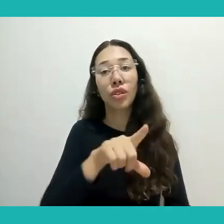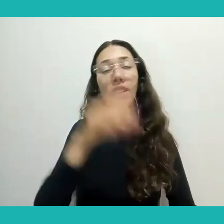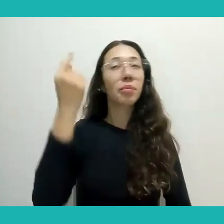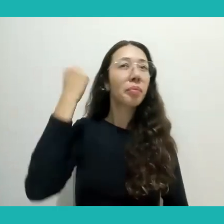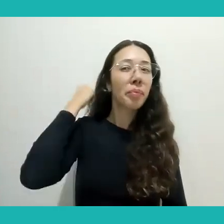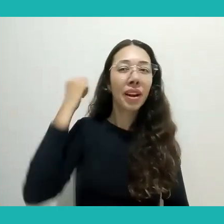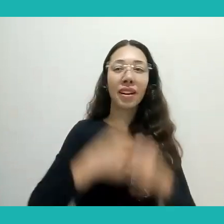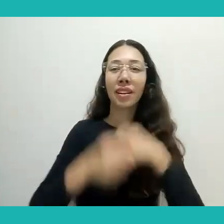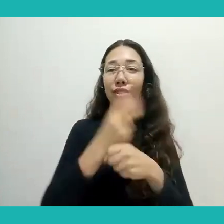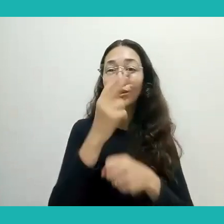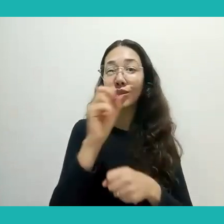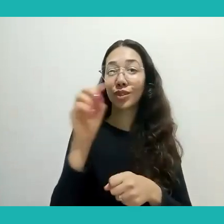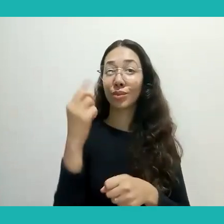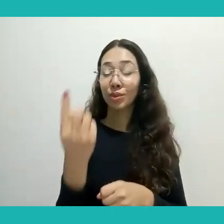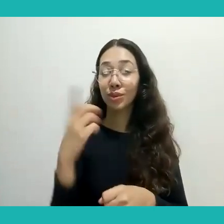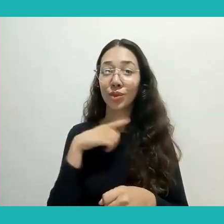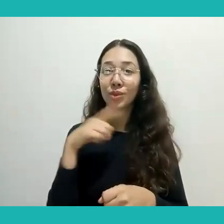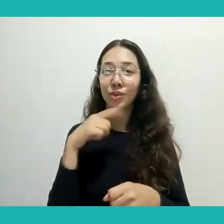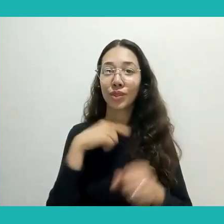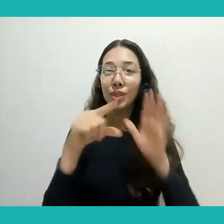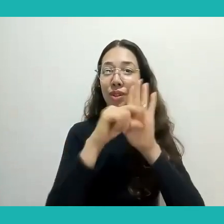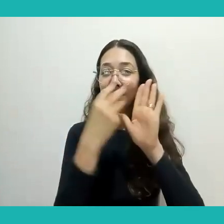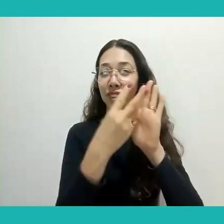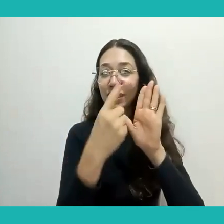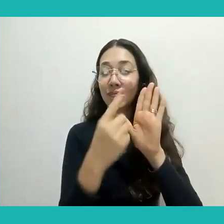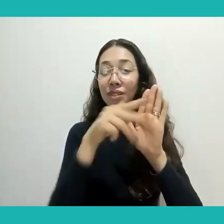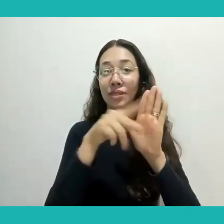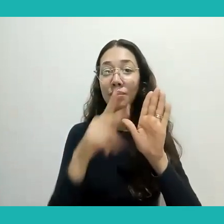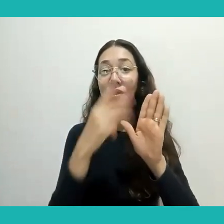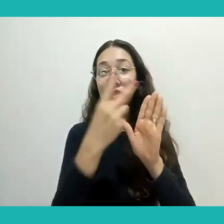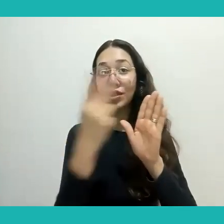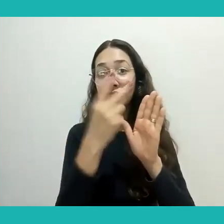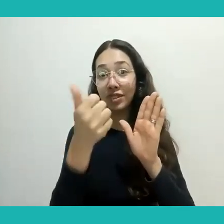em 2001, estando abrangido pelo artigo 31 da MP 2215.